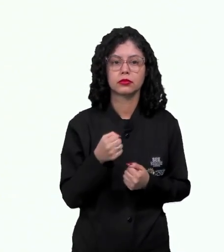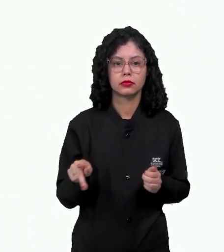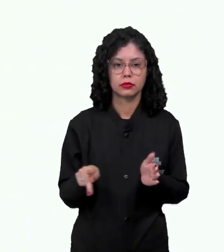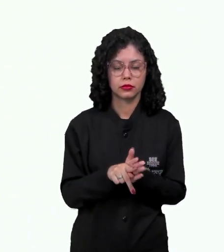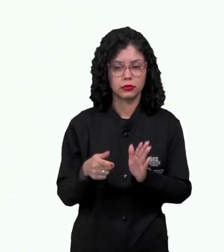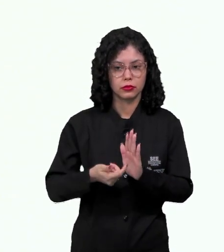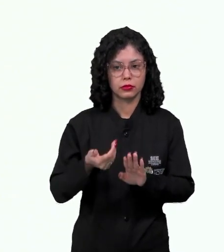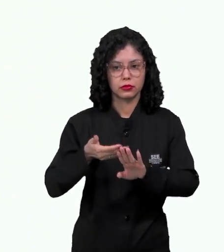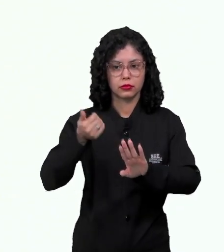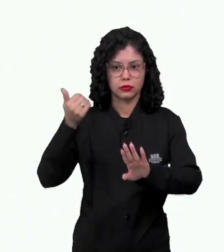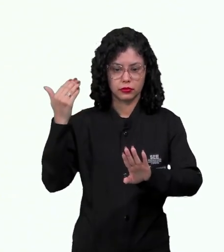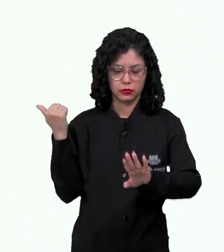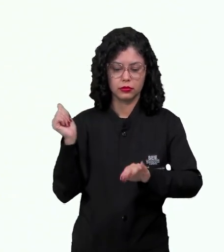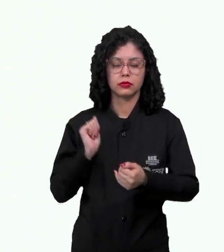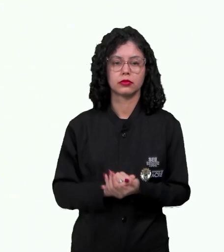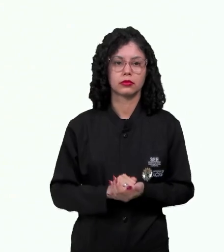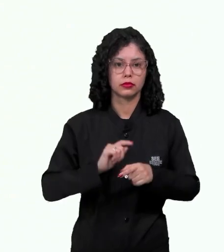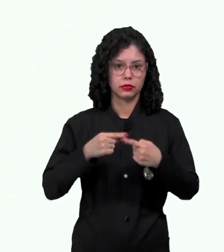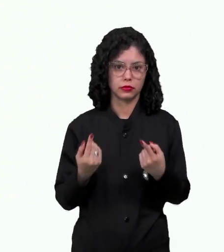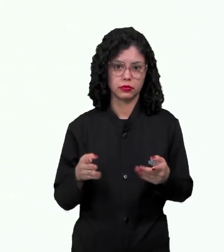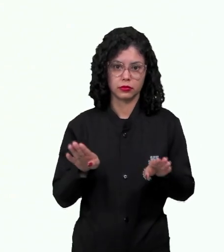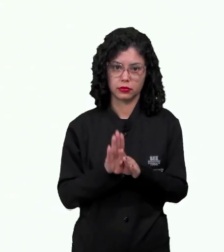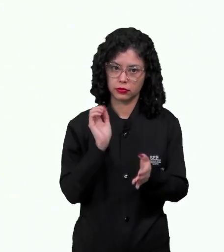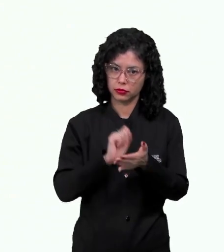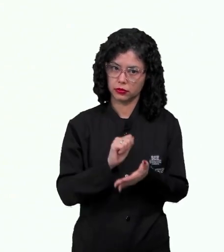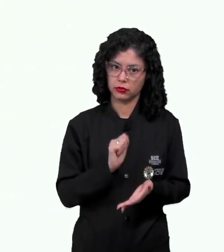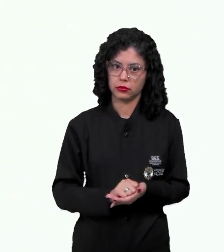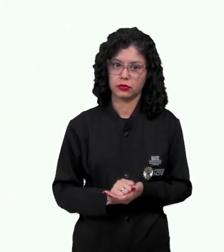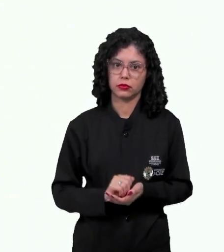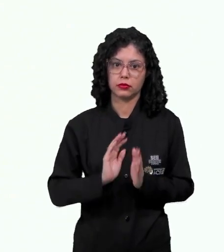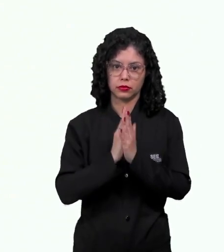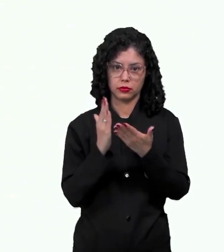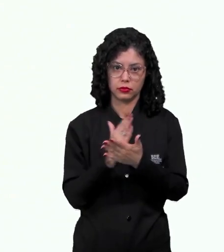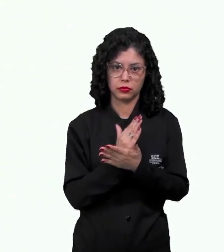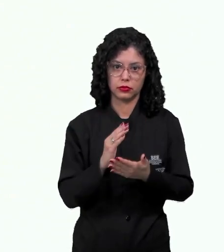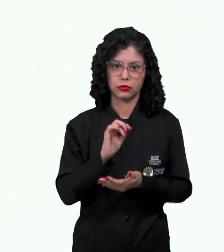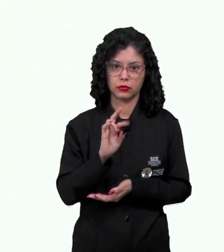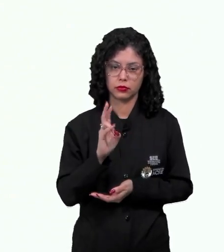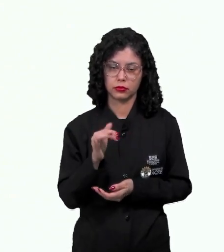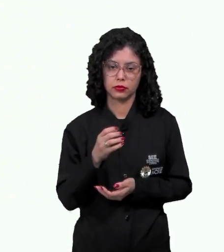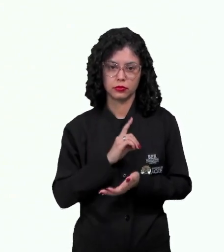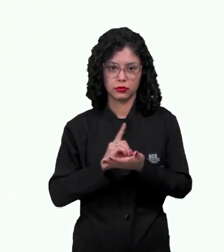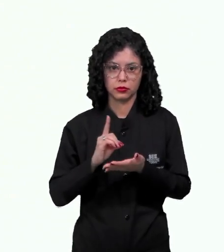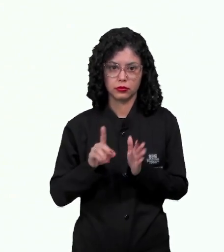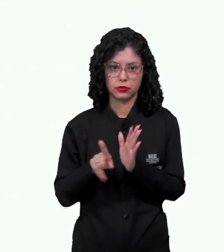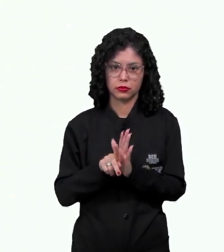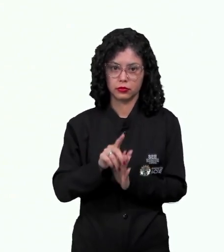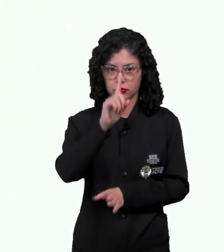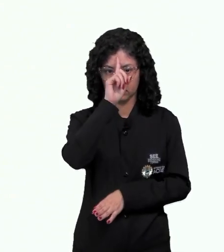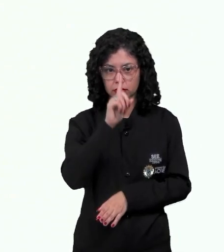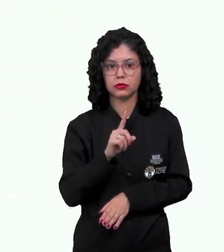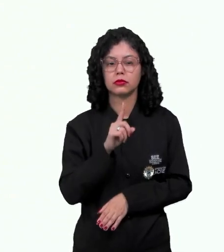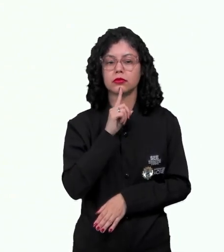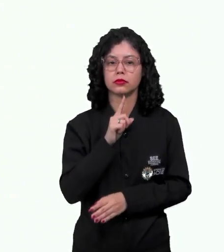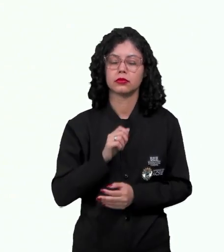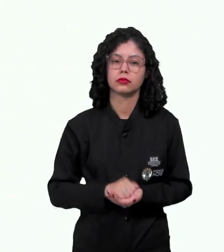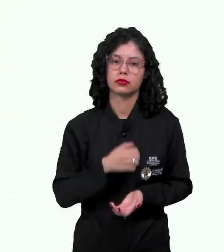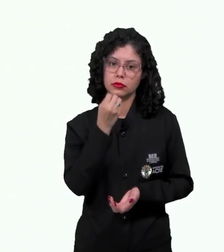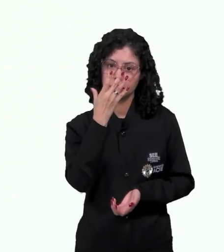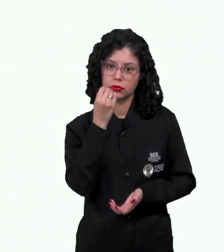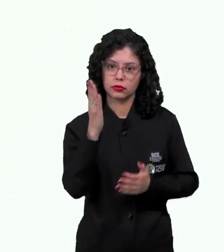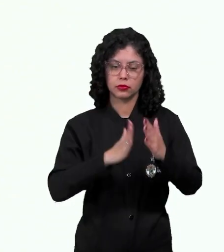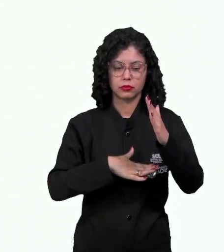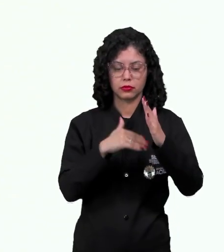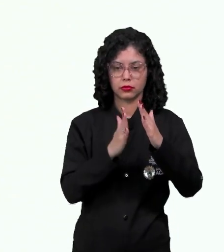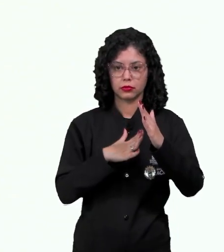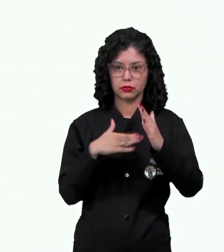principalmente antigamente, mas também nós temos escrita, como livros, cordéis, diários, temos as